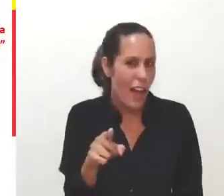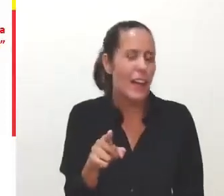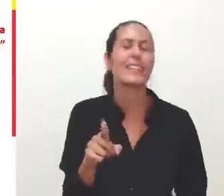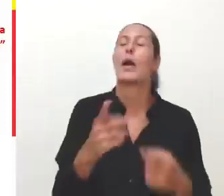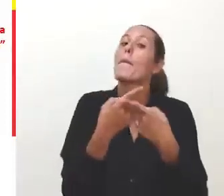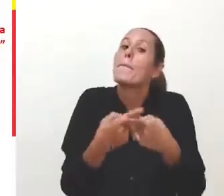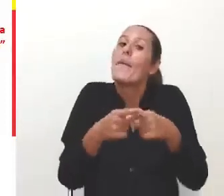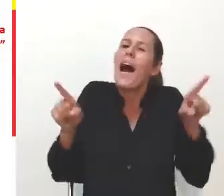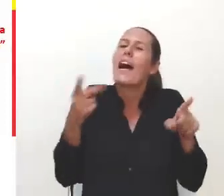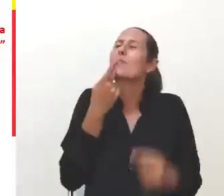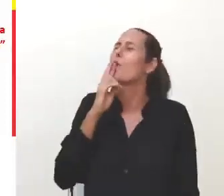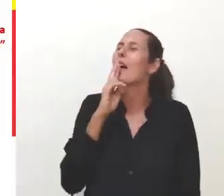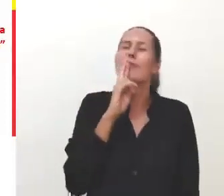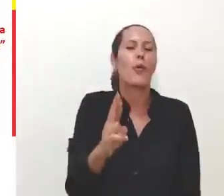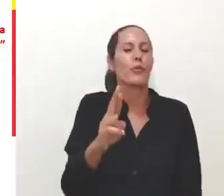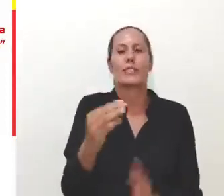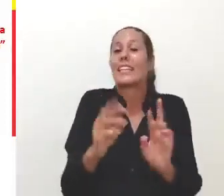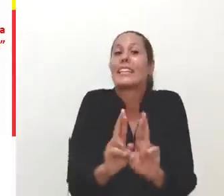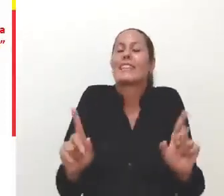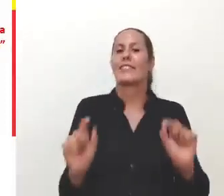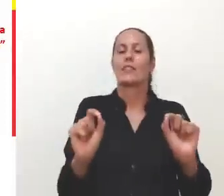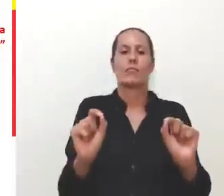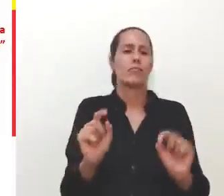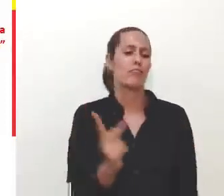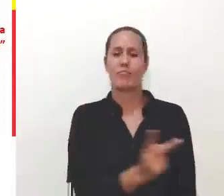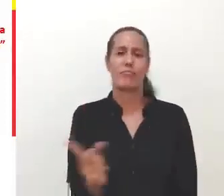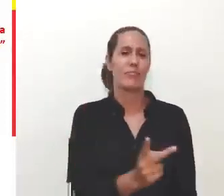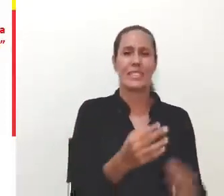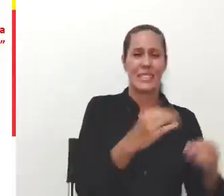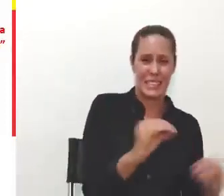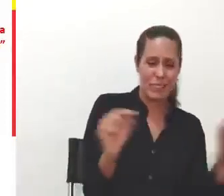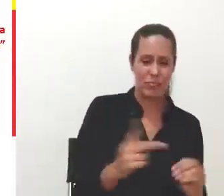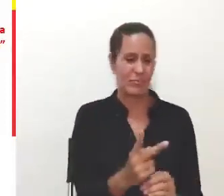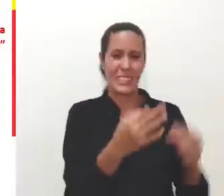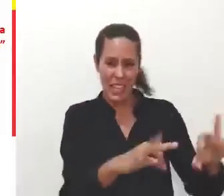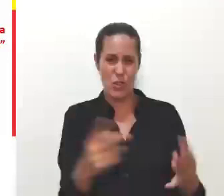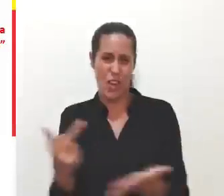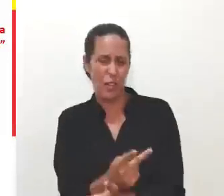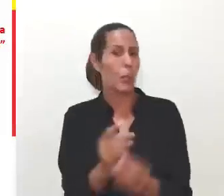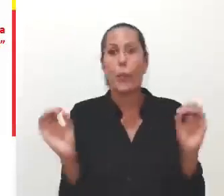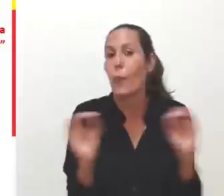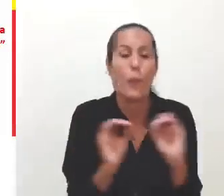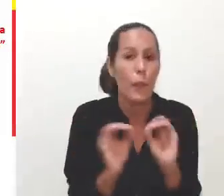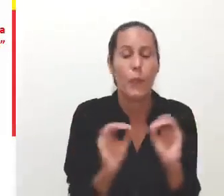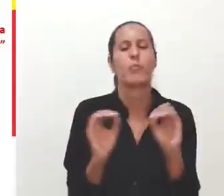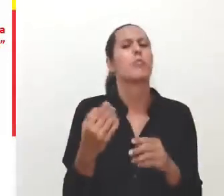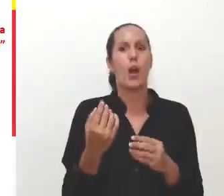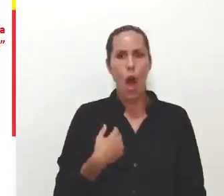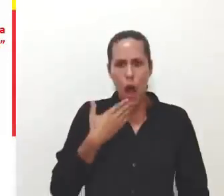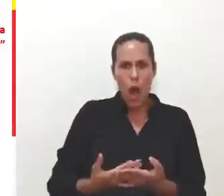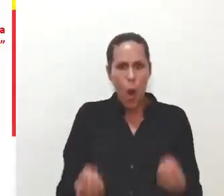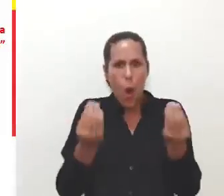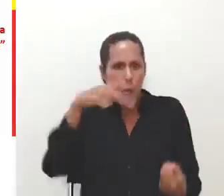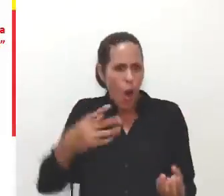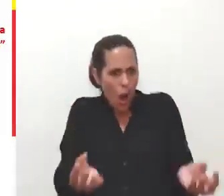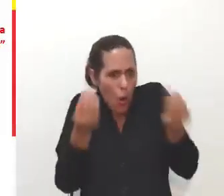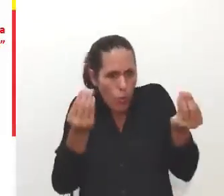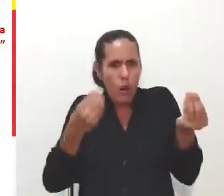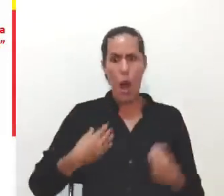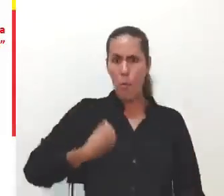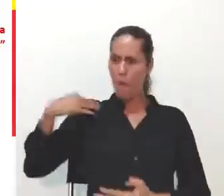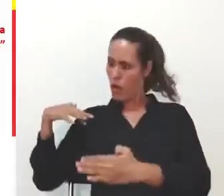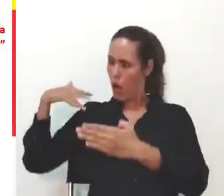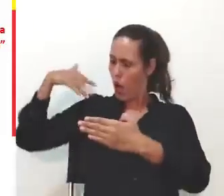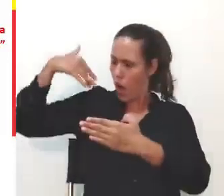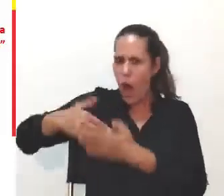errado? Aposto que você disse que ele escreve errado, mas eu tenho uma resposta aqui para você. Nenhum, nem outro,